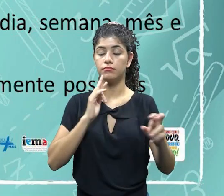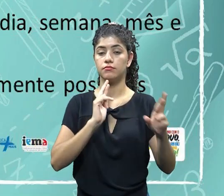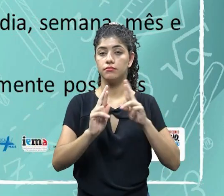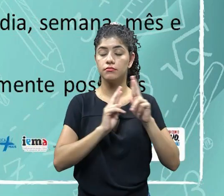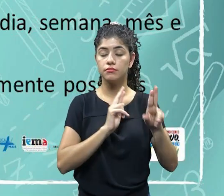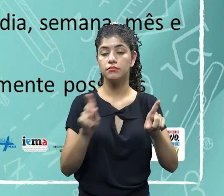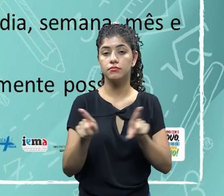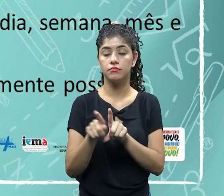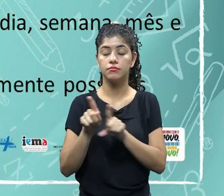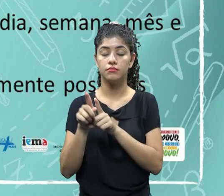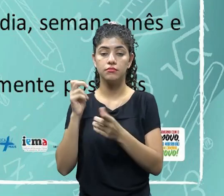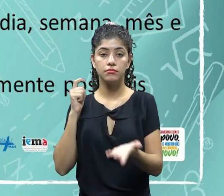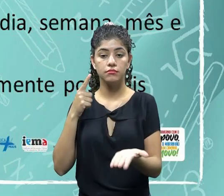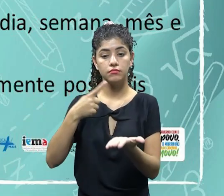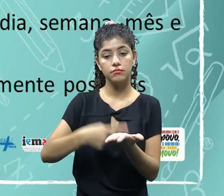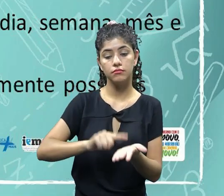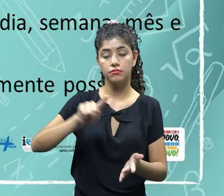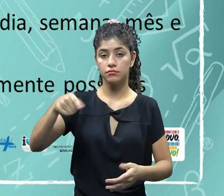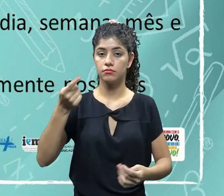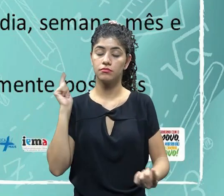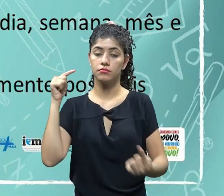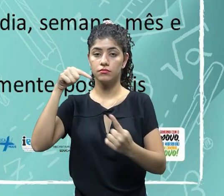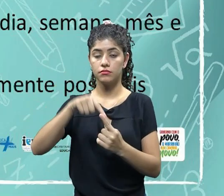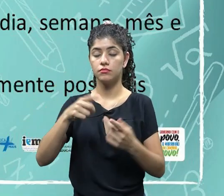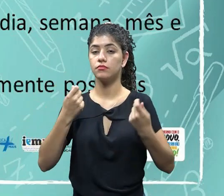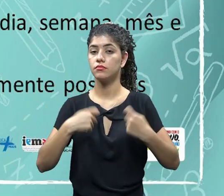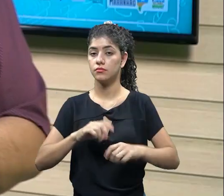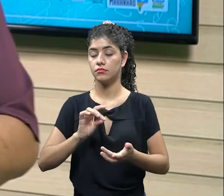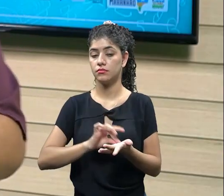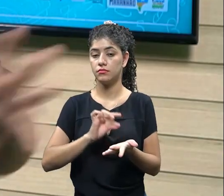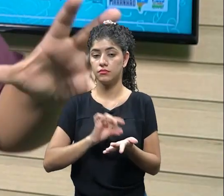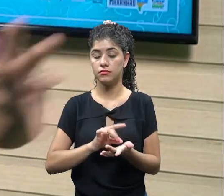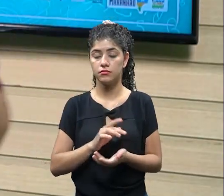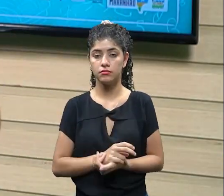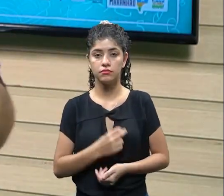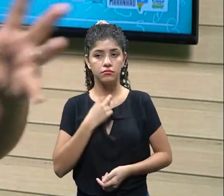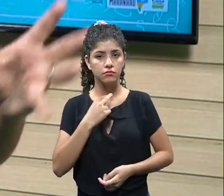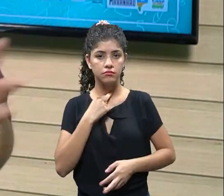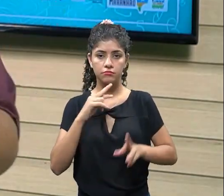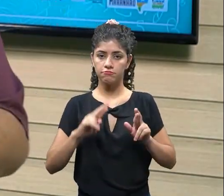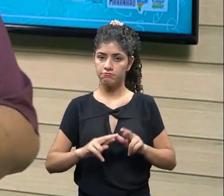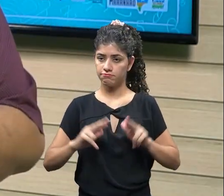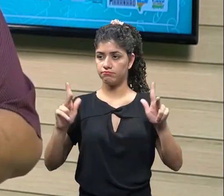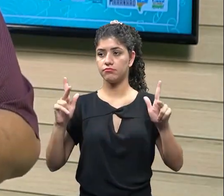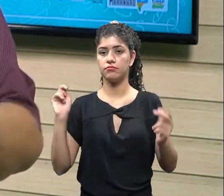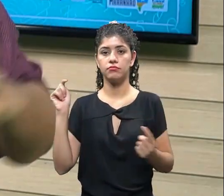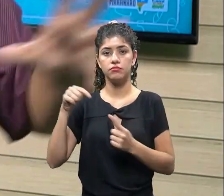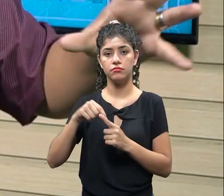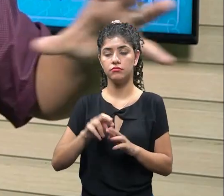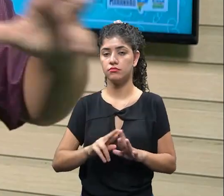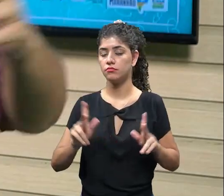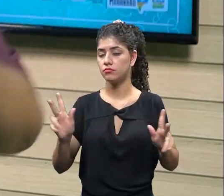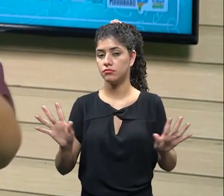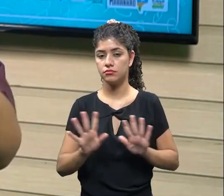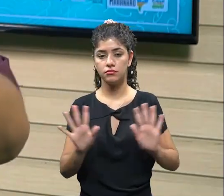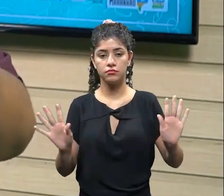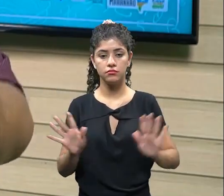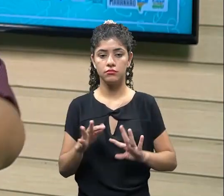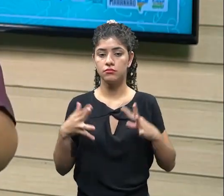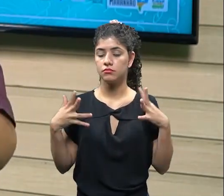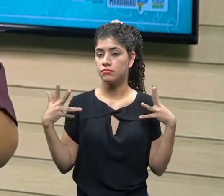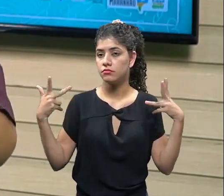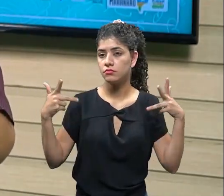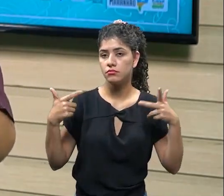relacionada e comprometida aos outros objetivos. Então, ou seja, não pode ter objetivos diferentes.